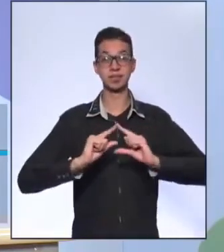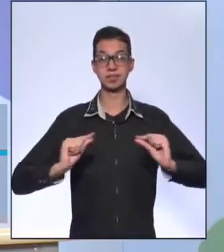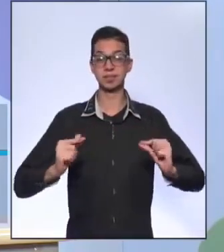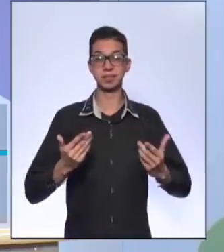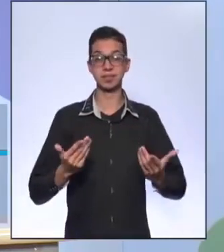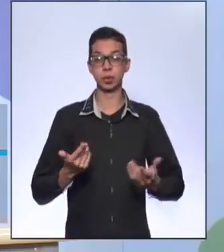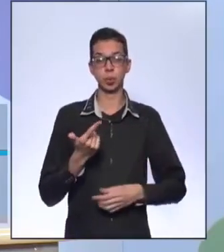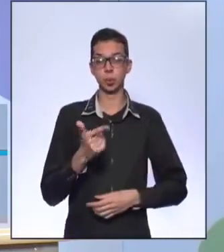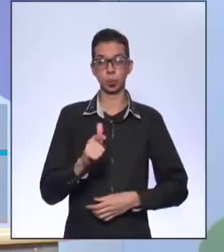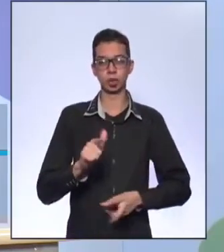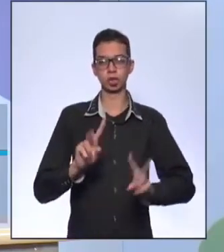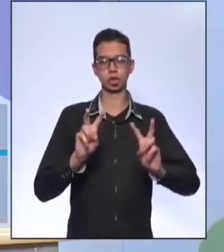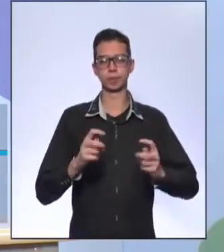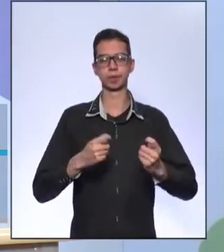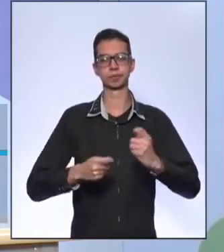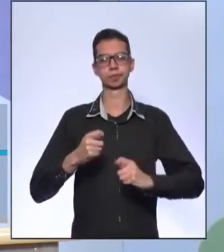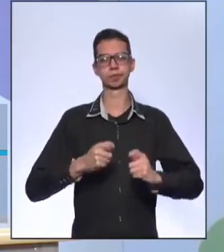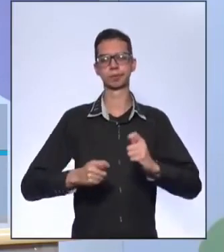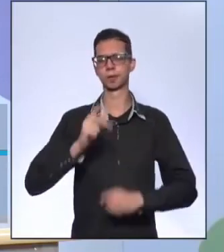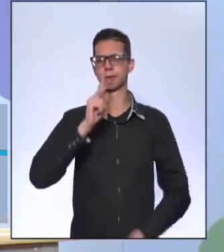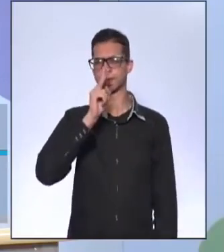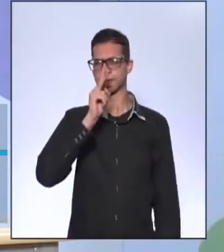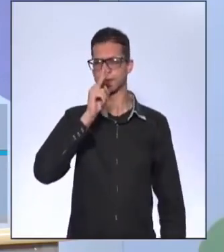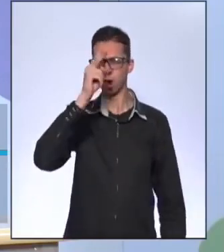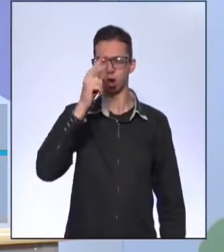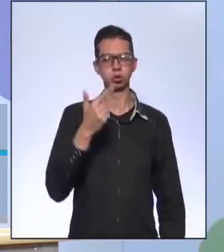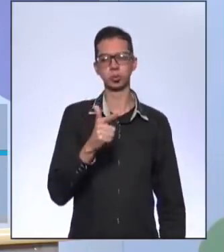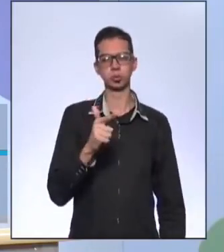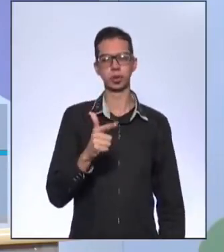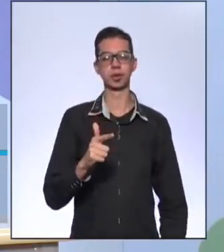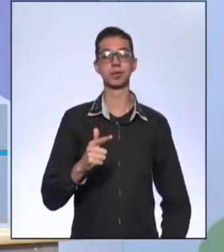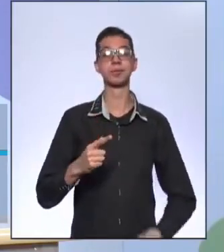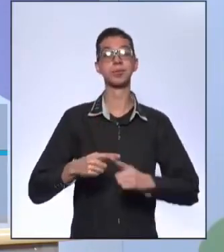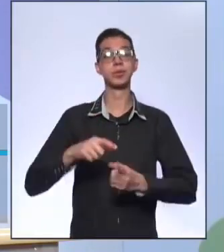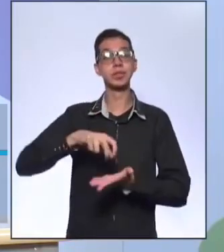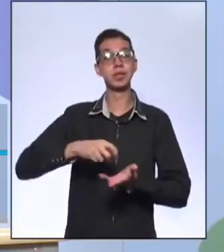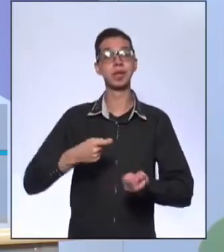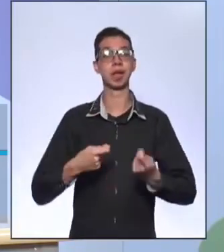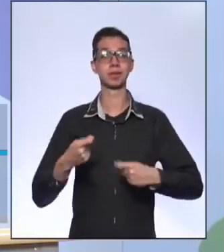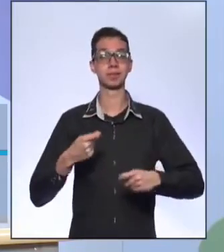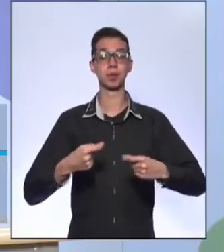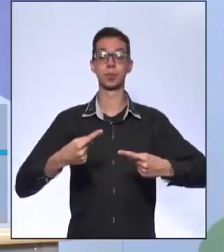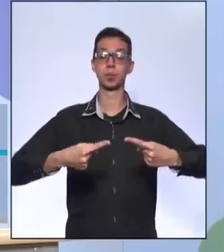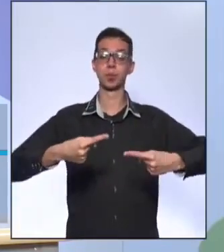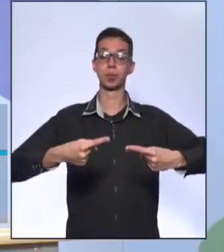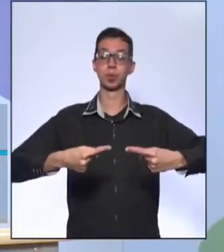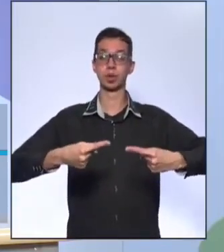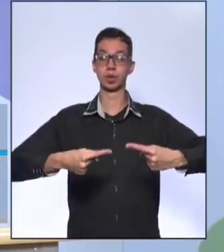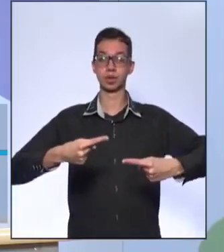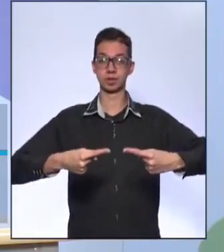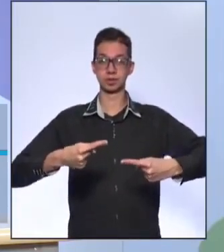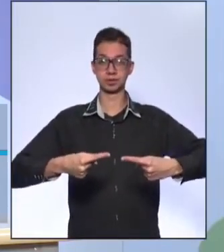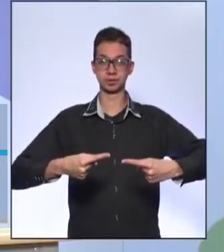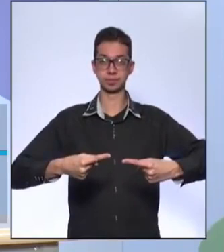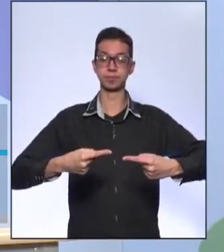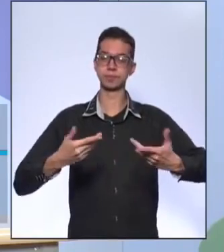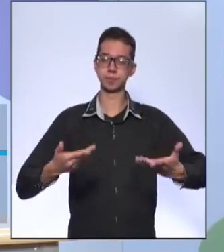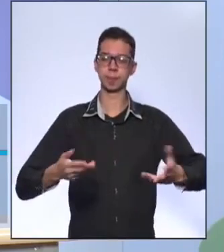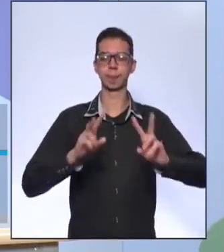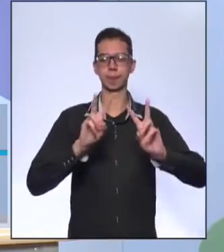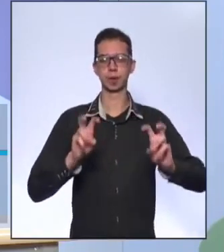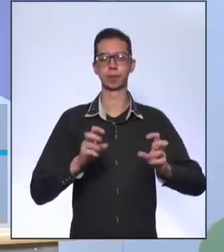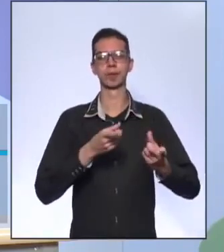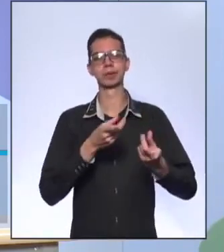essa questão Econômica tão forte né por ser um centro administrativo centro político né então a questão do